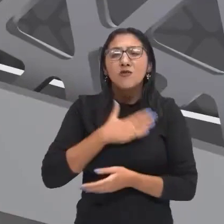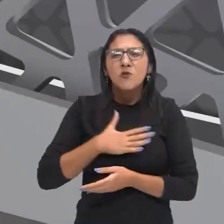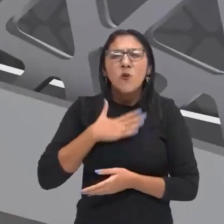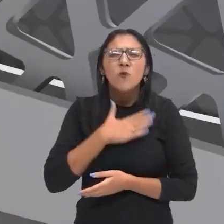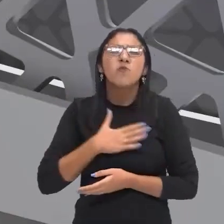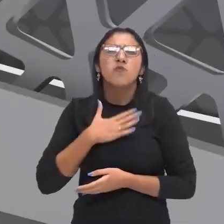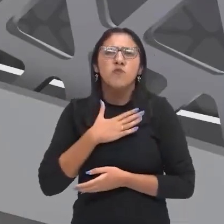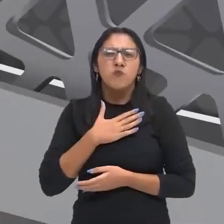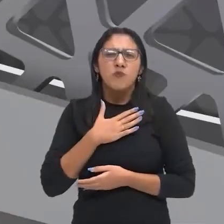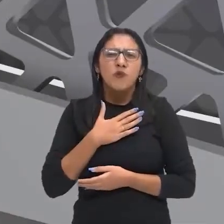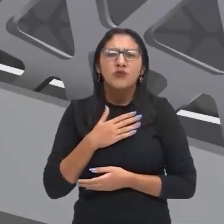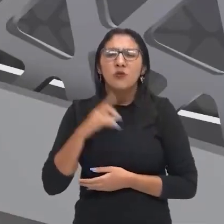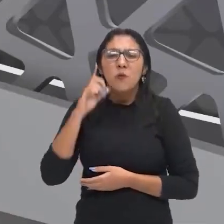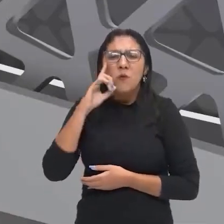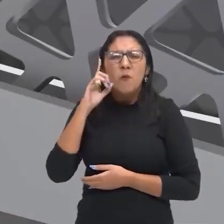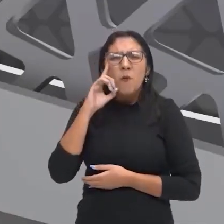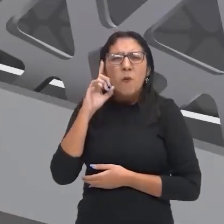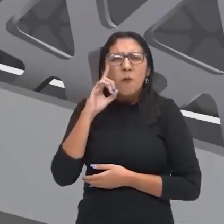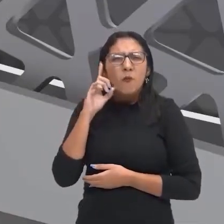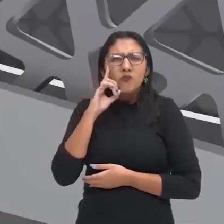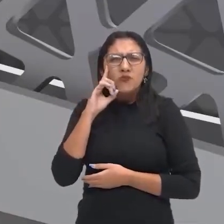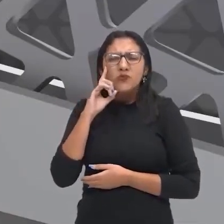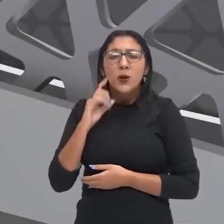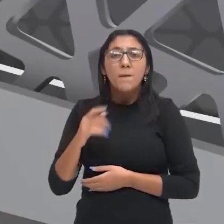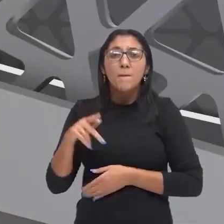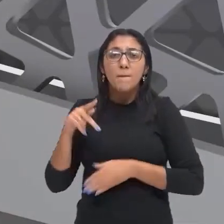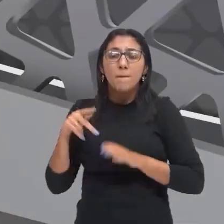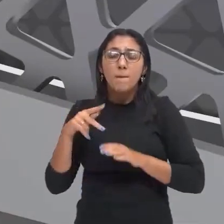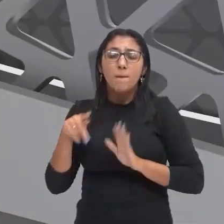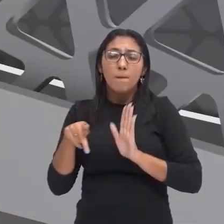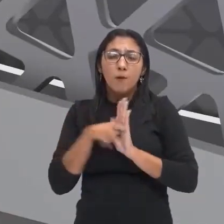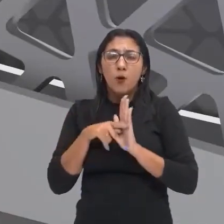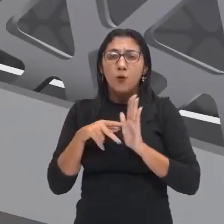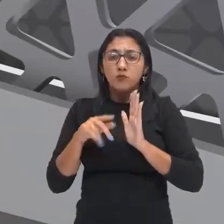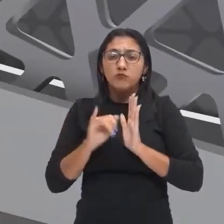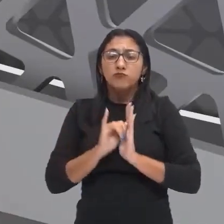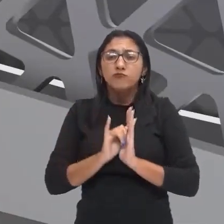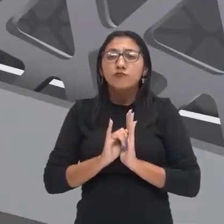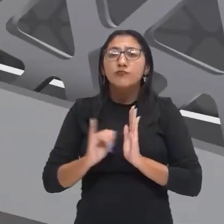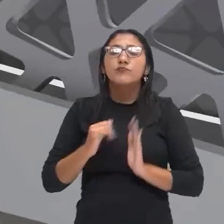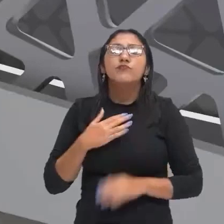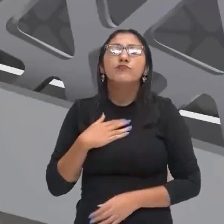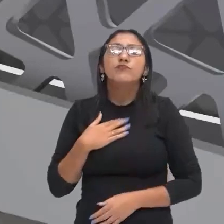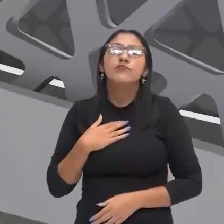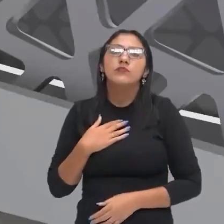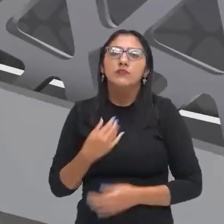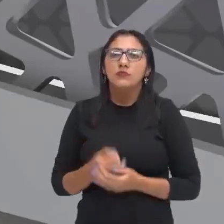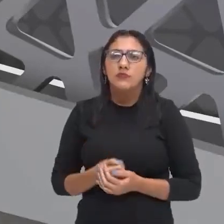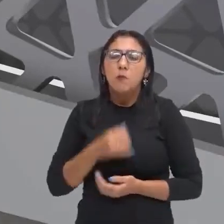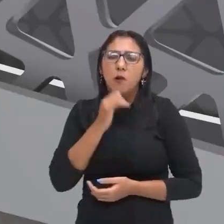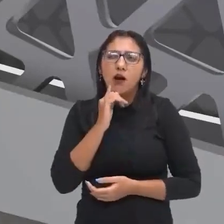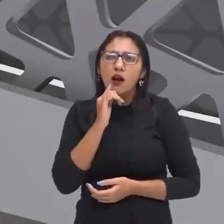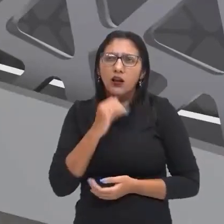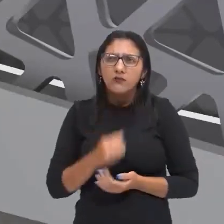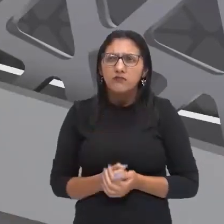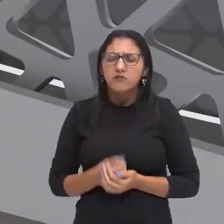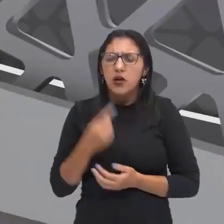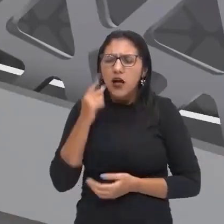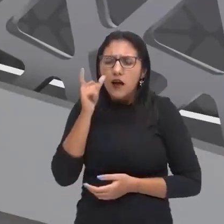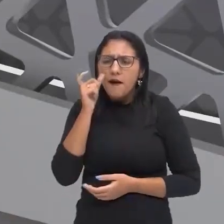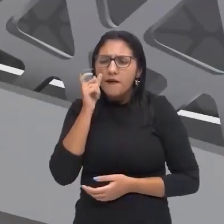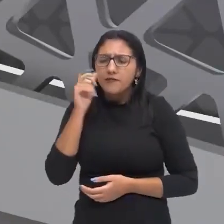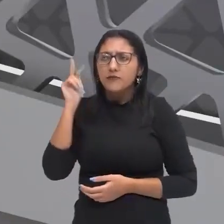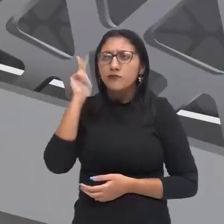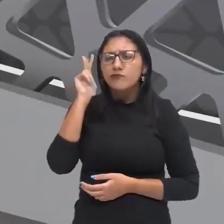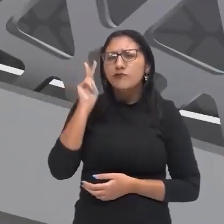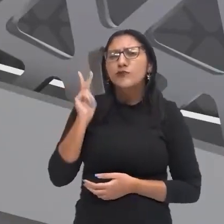parte ali da sua identidade. Eu sempre me interessei por histórias, por pessoas.